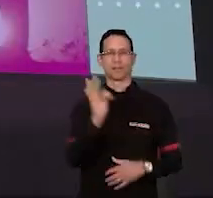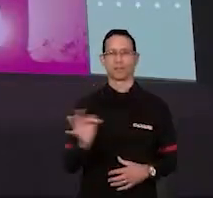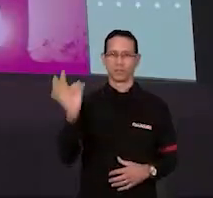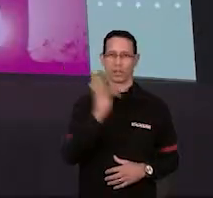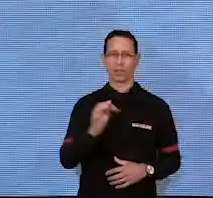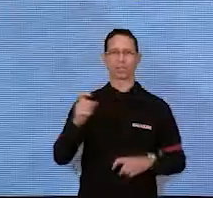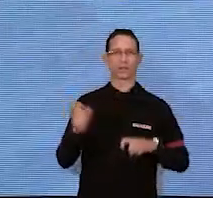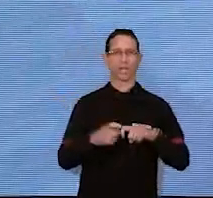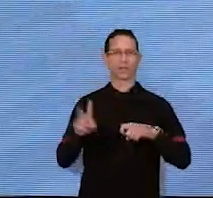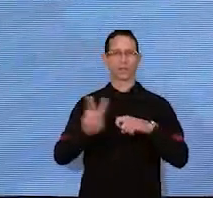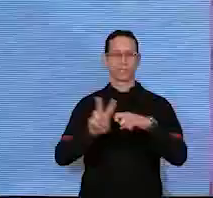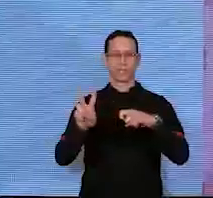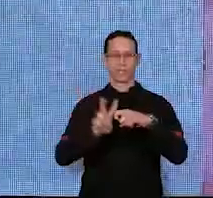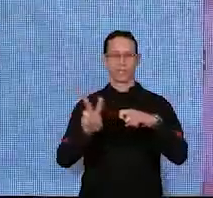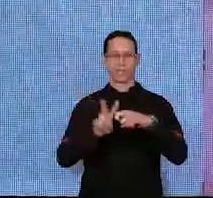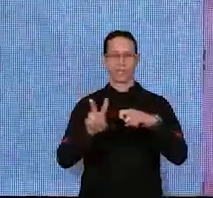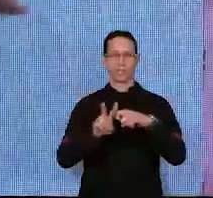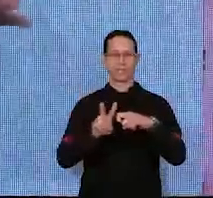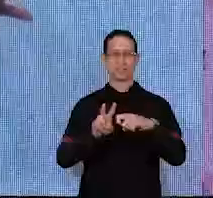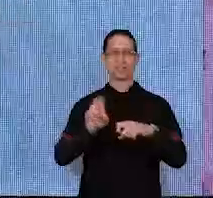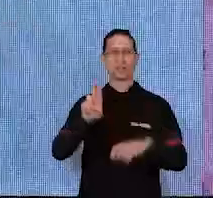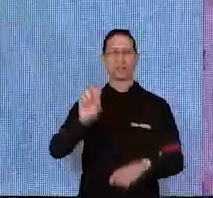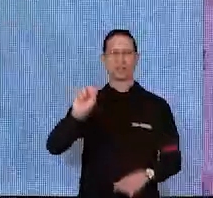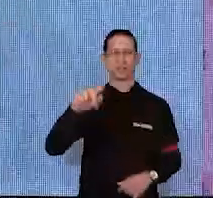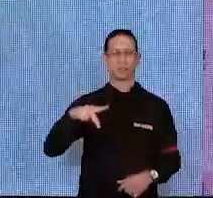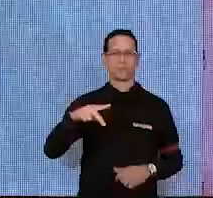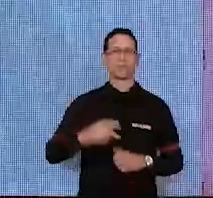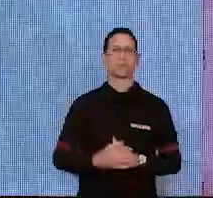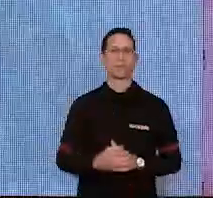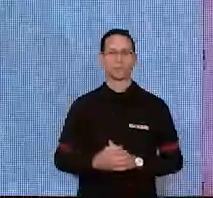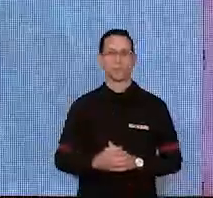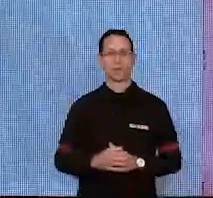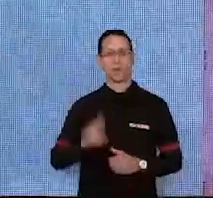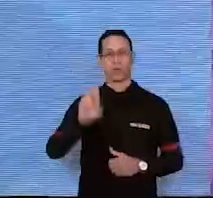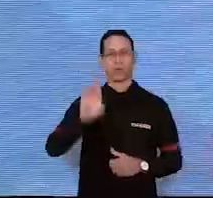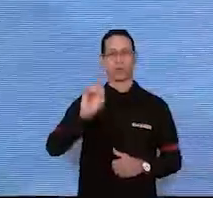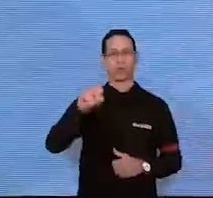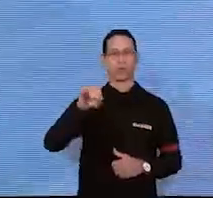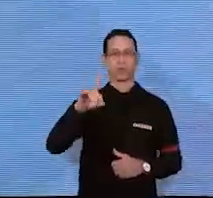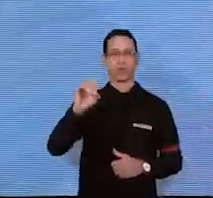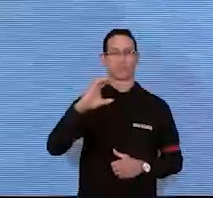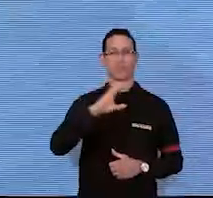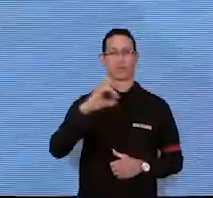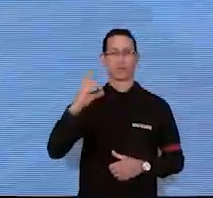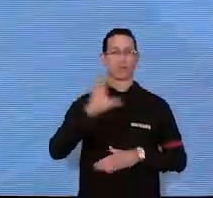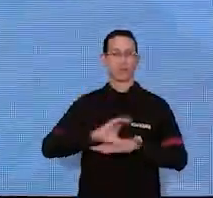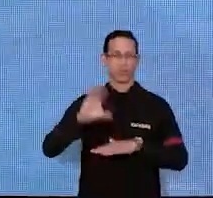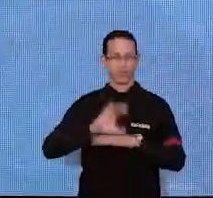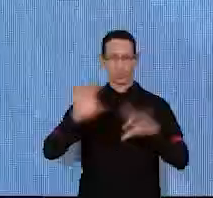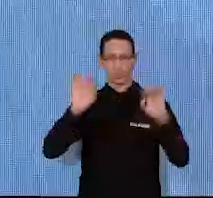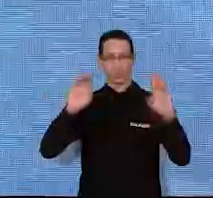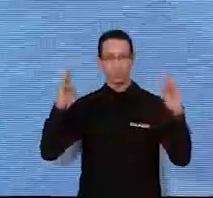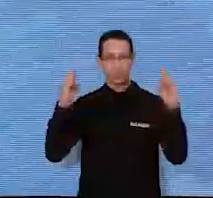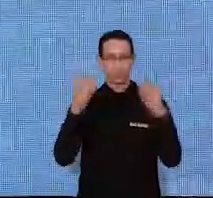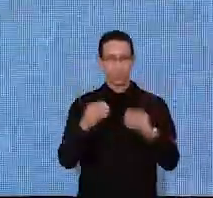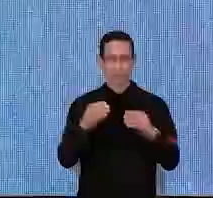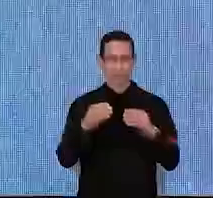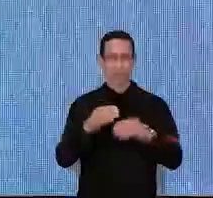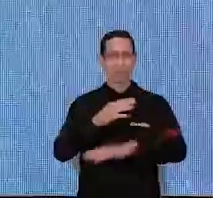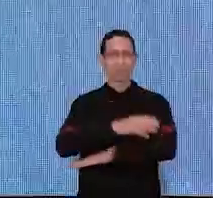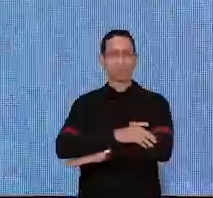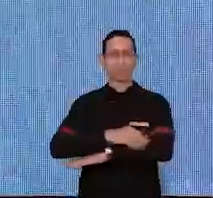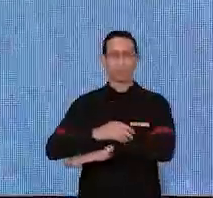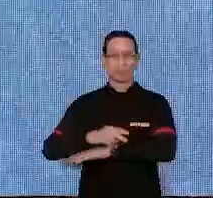Faculdade de Medicina Veterinária e Zootecnia da USP. Ronaldo é coordenador do curso de especialização em